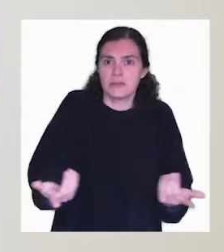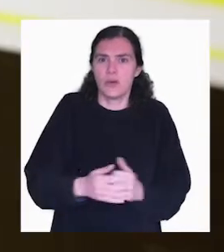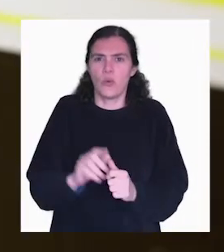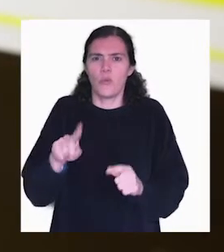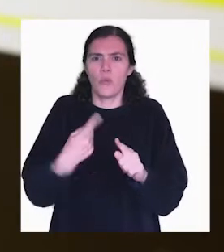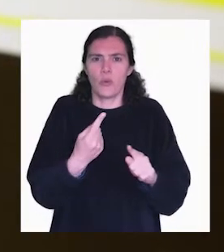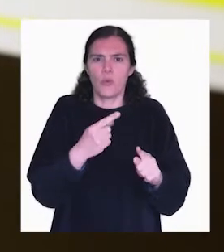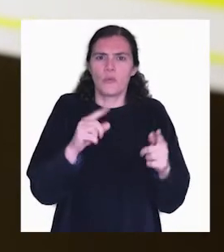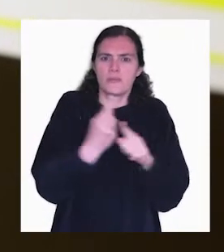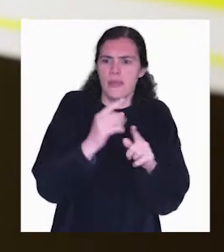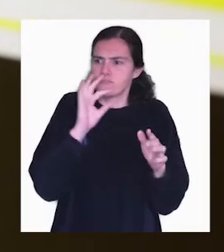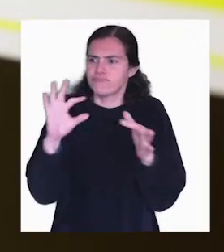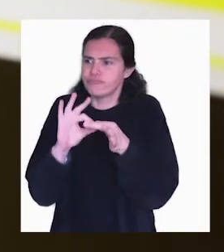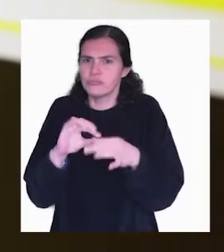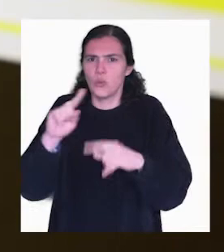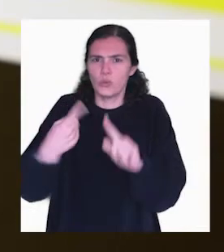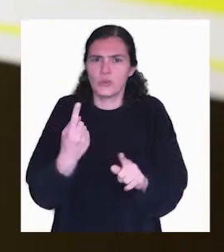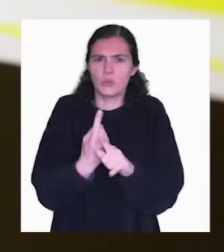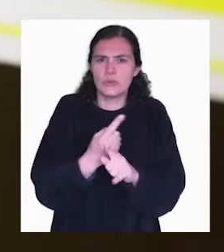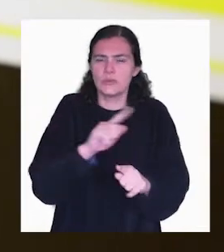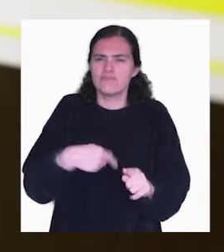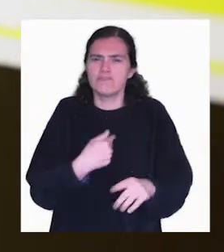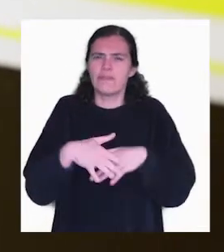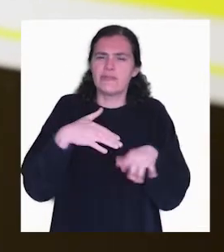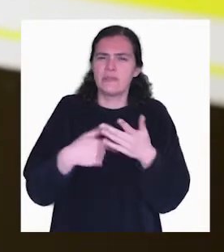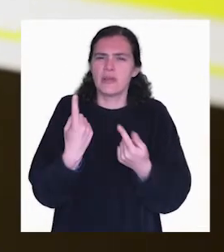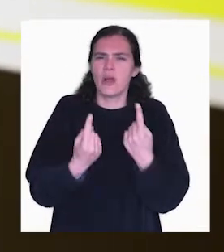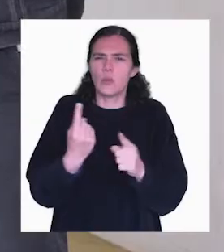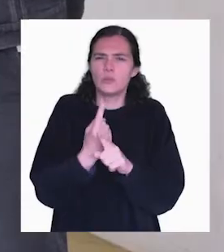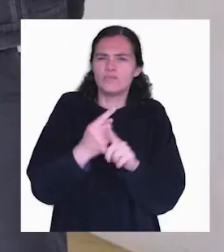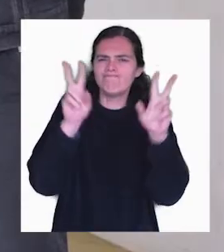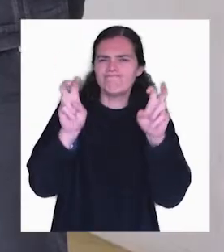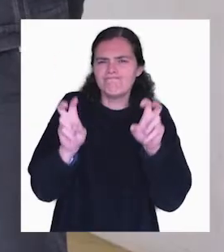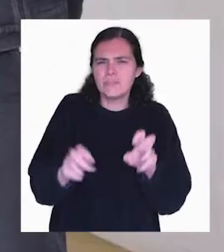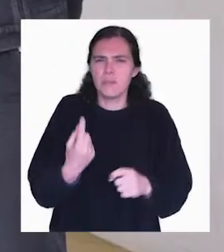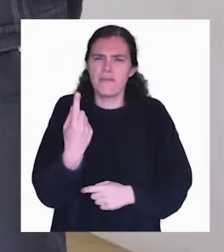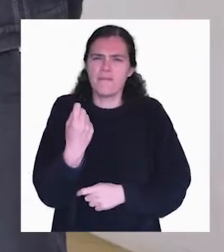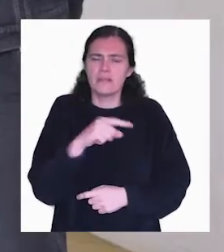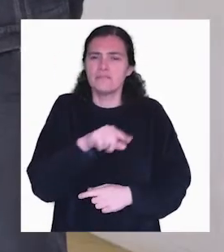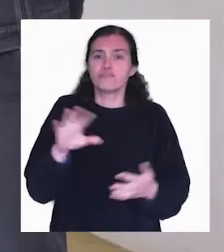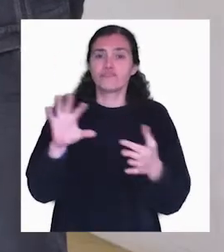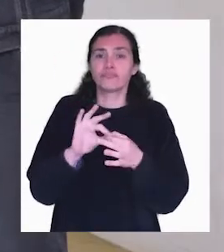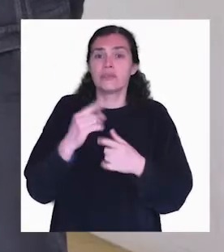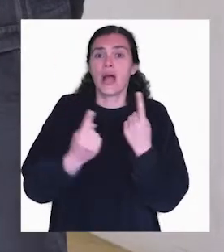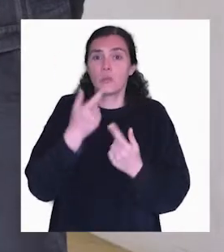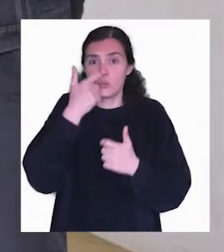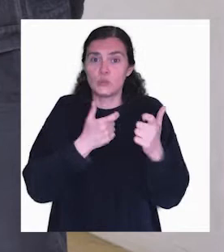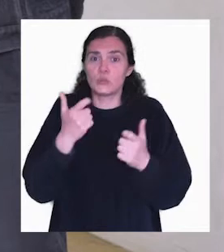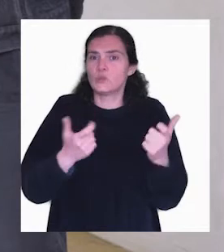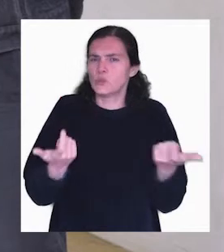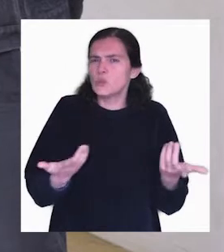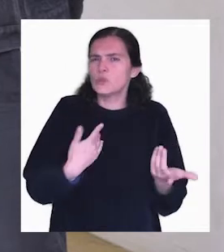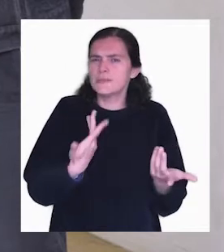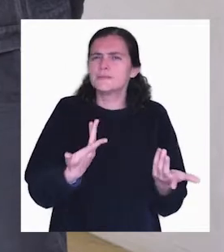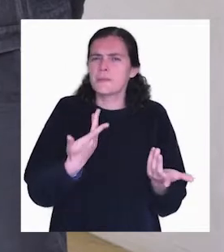leva à outra, mas o que fizemos foi quando nos apercebemos que faltariam alguns assuntos sobre os quais algumas pessoas estariam